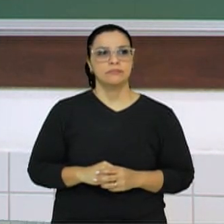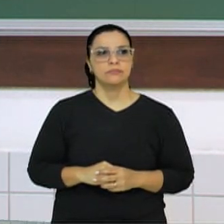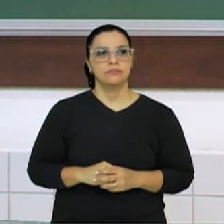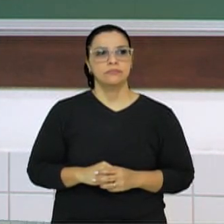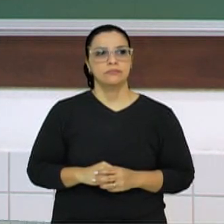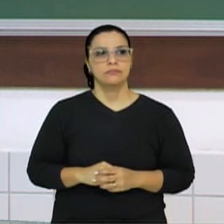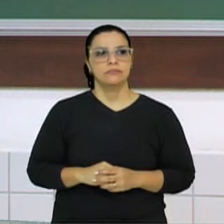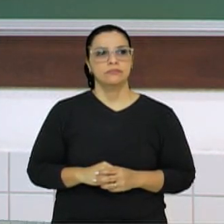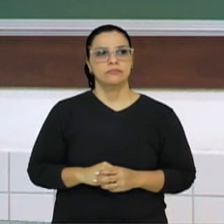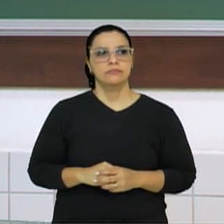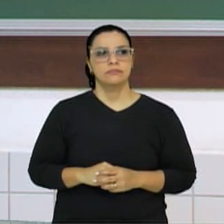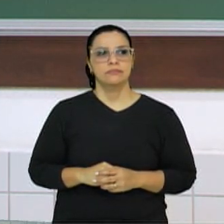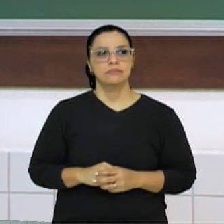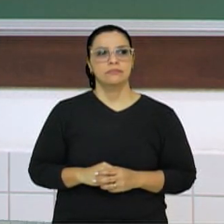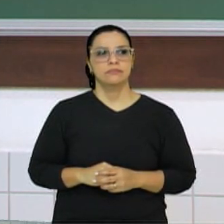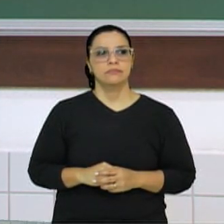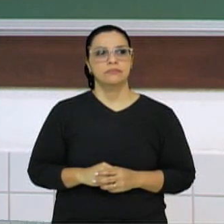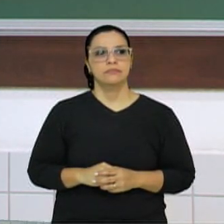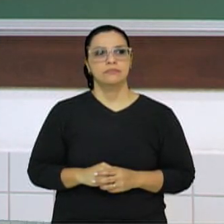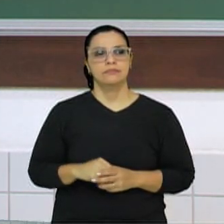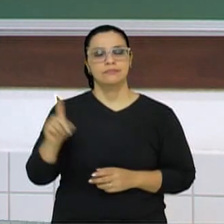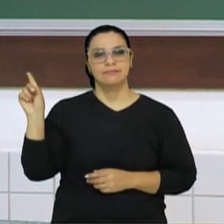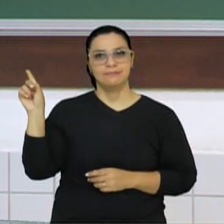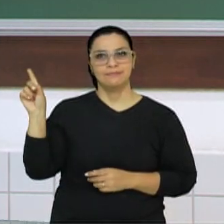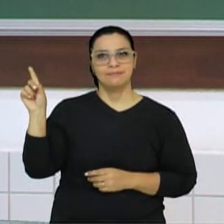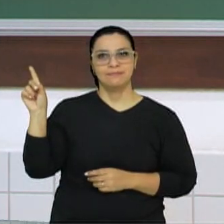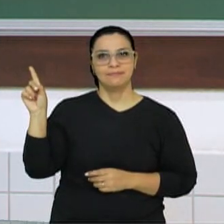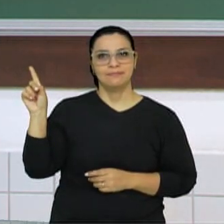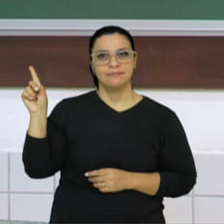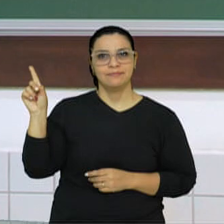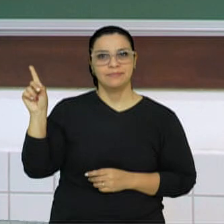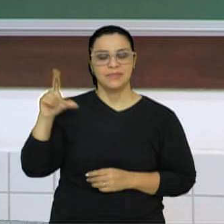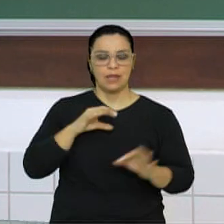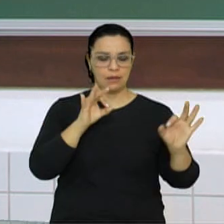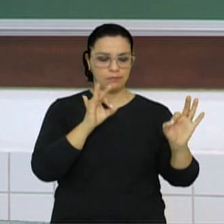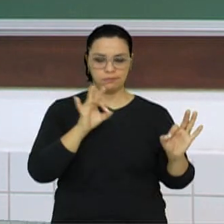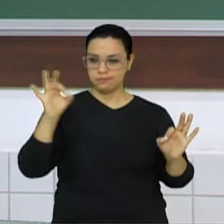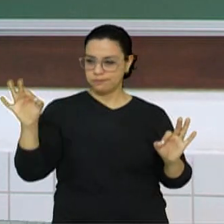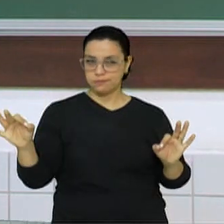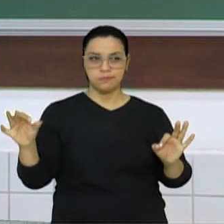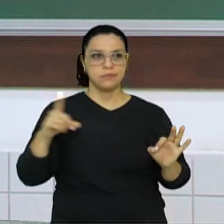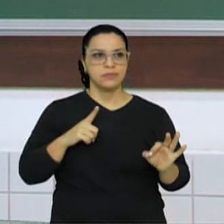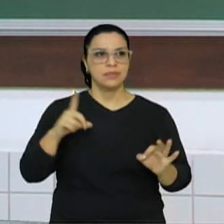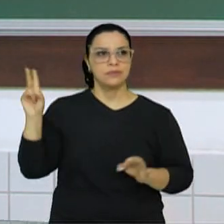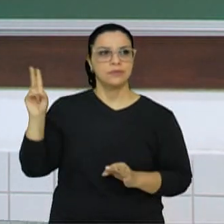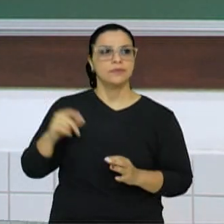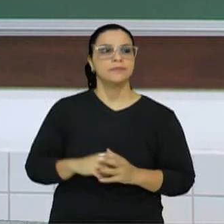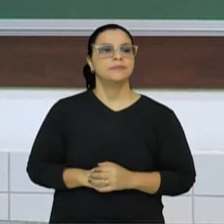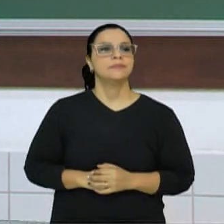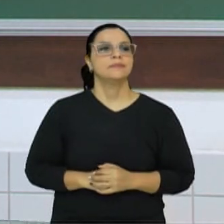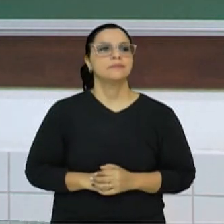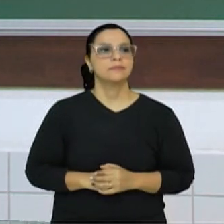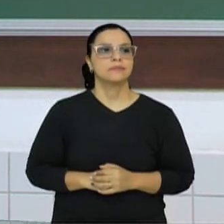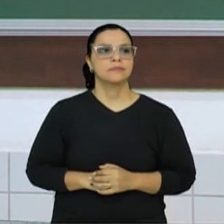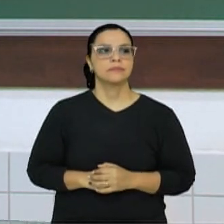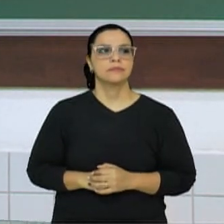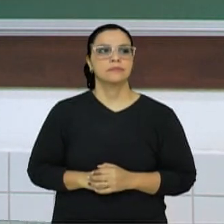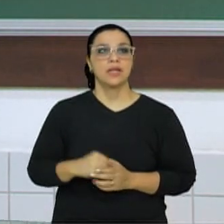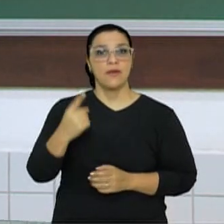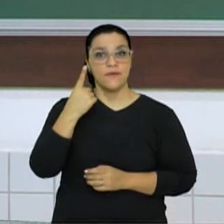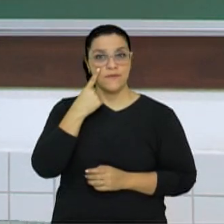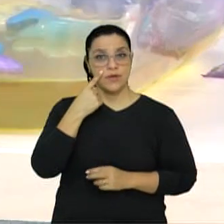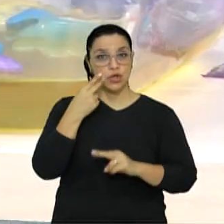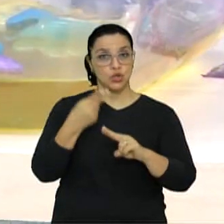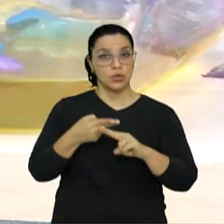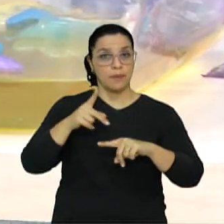Eles são, vou colocar aqui nesse cantinho aqui, os 2 centríolos. Muito bem, tá? Vendo que eu